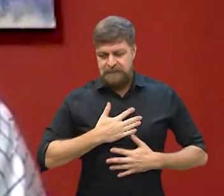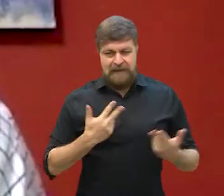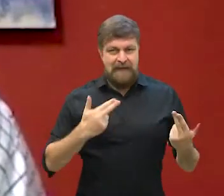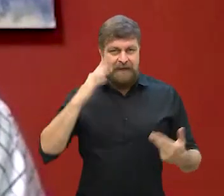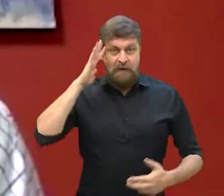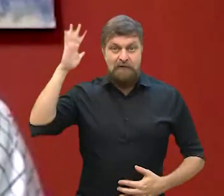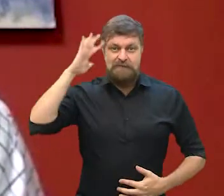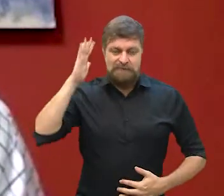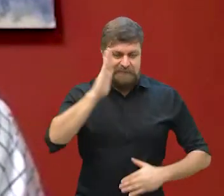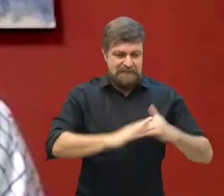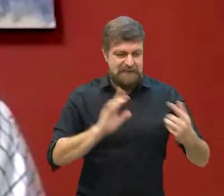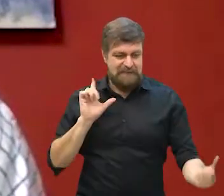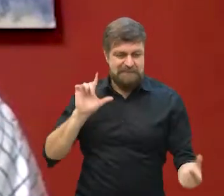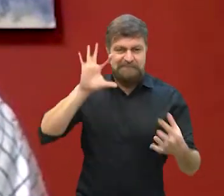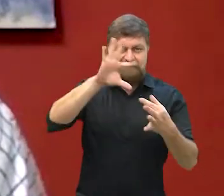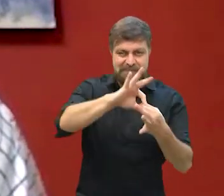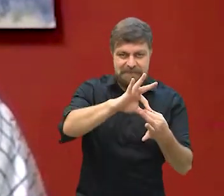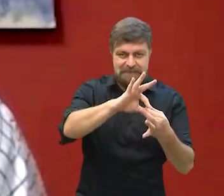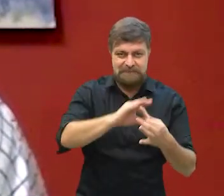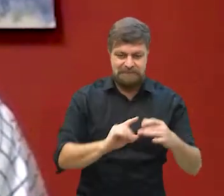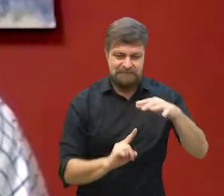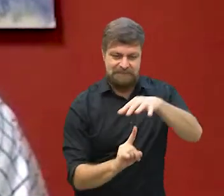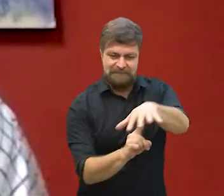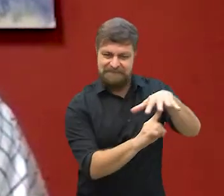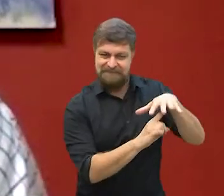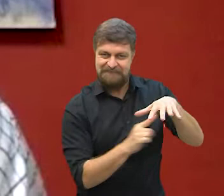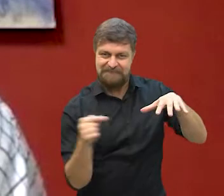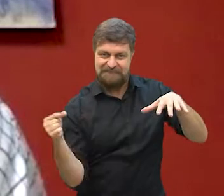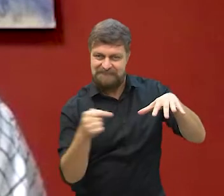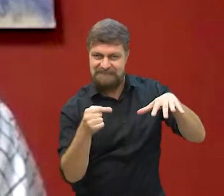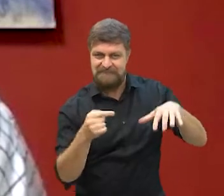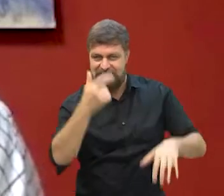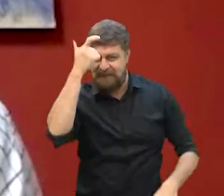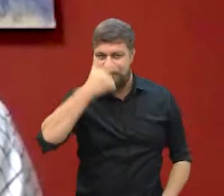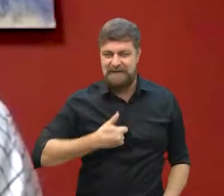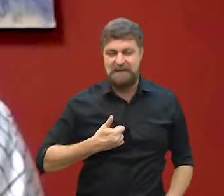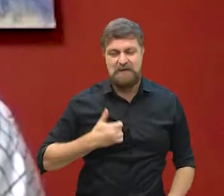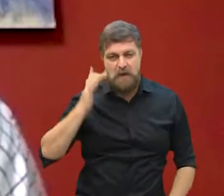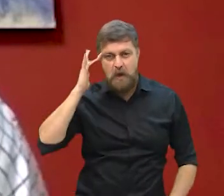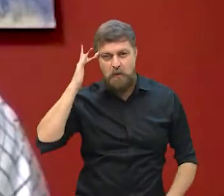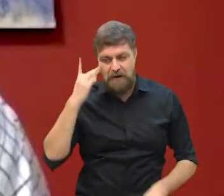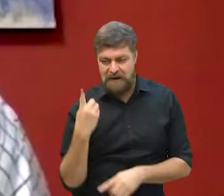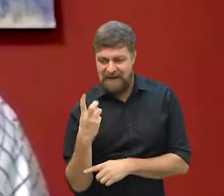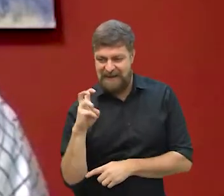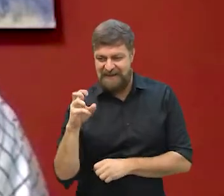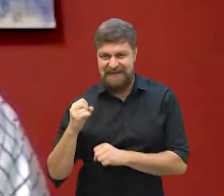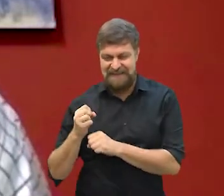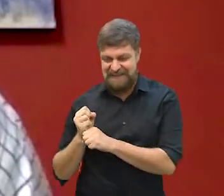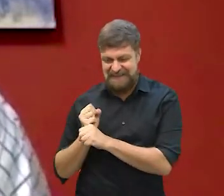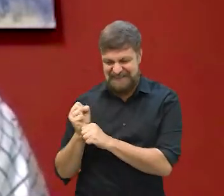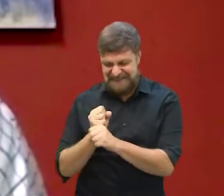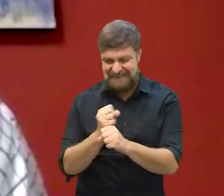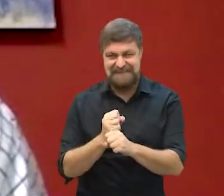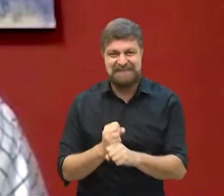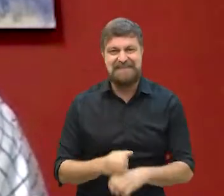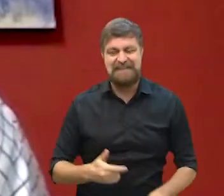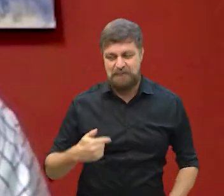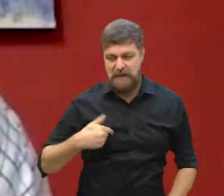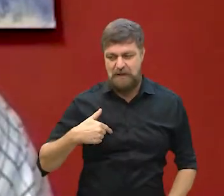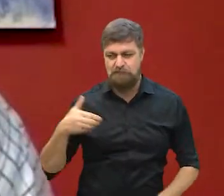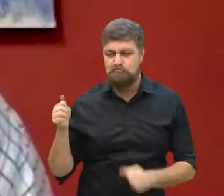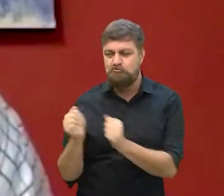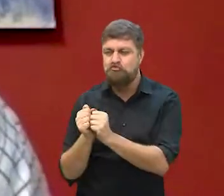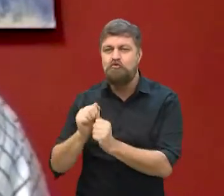sonho. E você sabe que a feira é um negócio que eu acho desde os meus 15 anos, que eu saía com meu avô, acho que está no sangue, aquilo ali